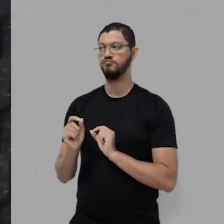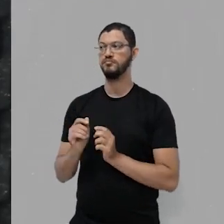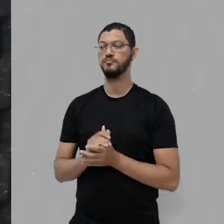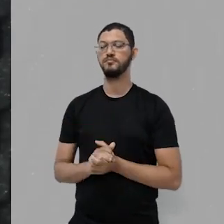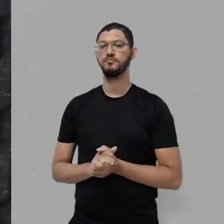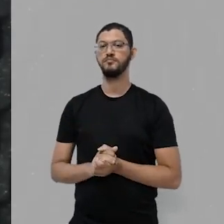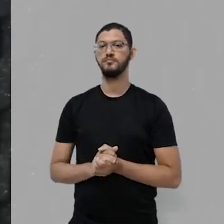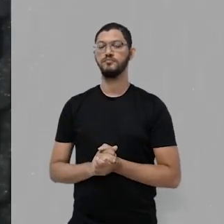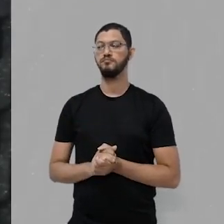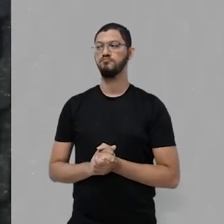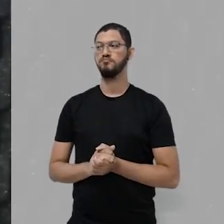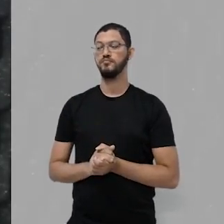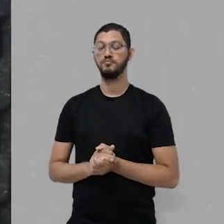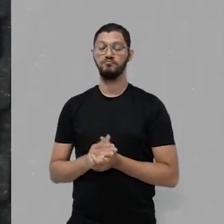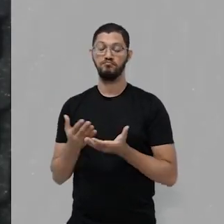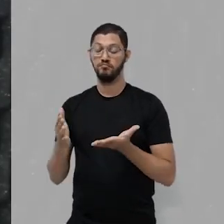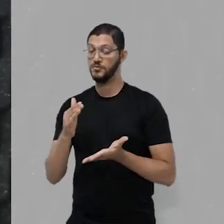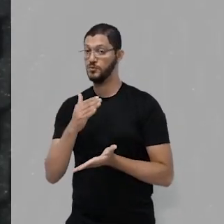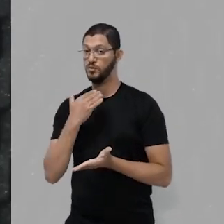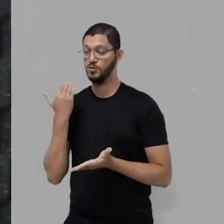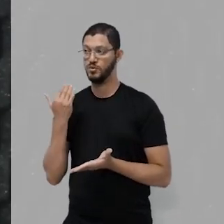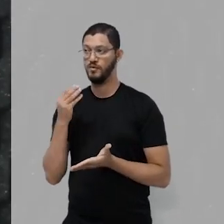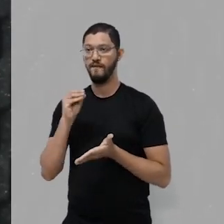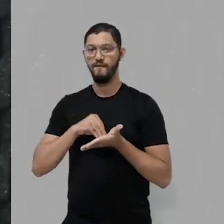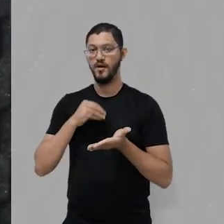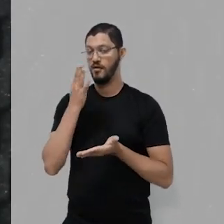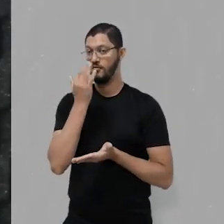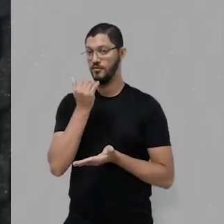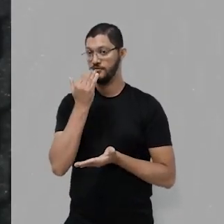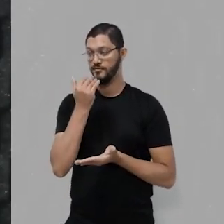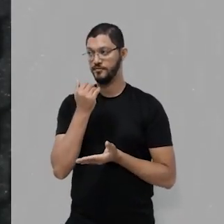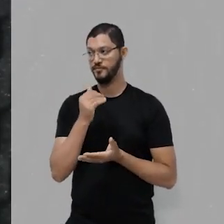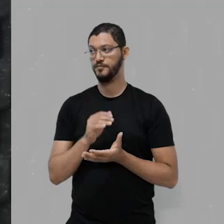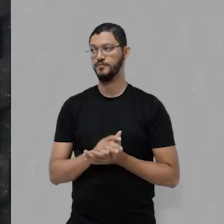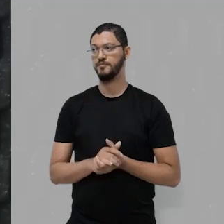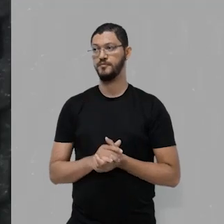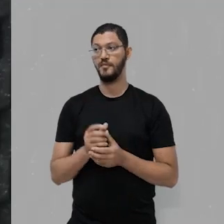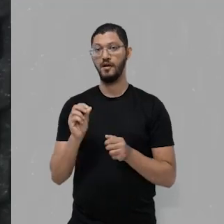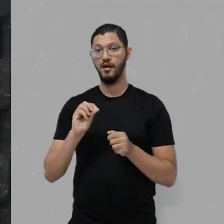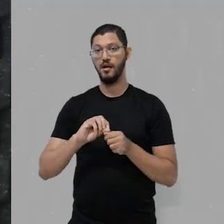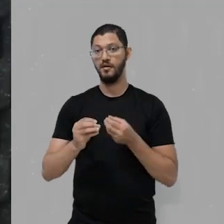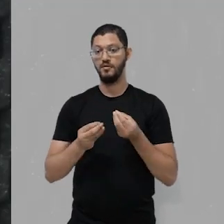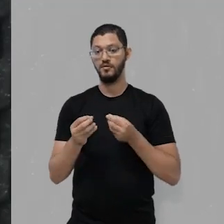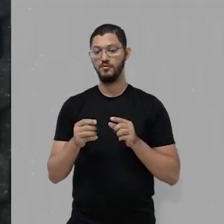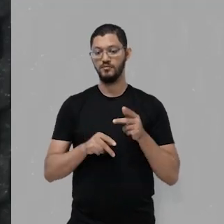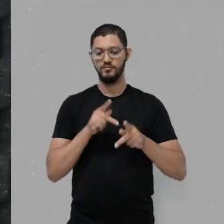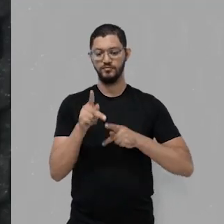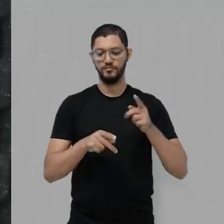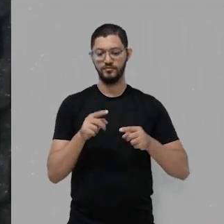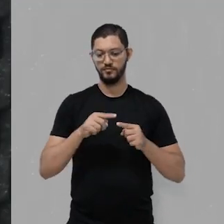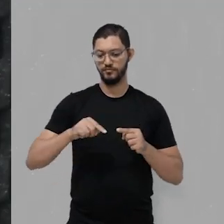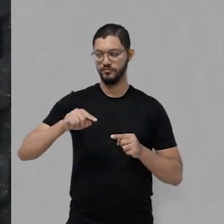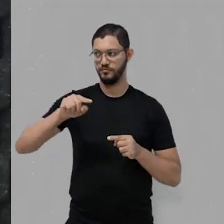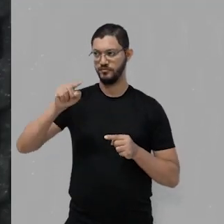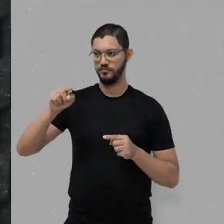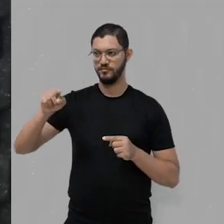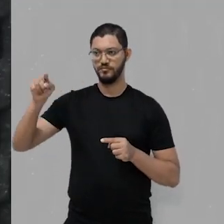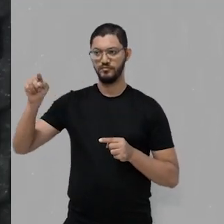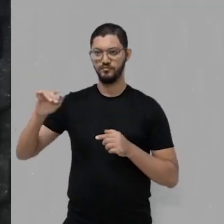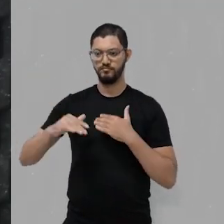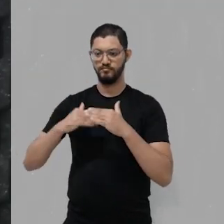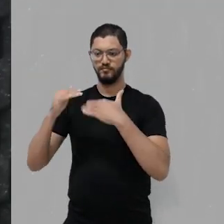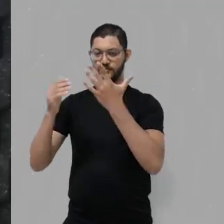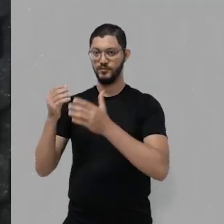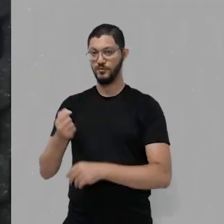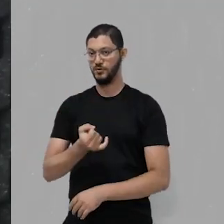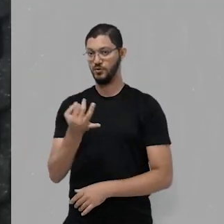didínios, quando morreram por falta de alimento, né, fizeram com que a população de paramécios também pudesse aumentar